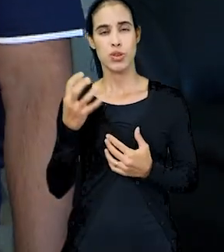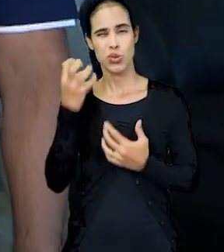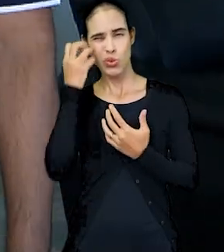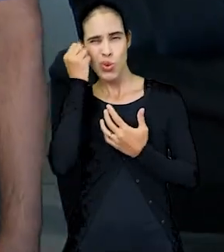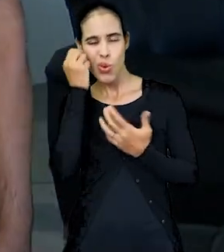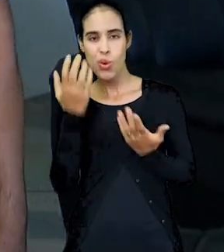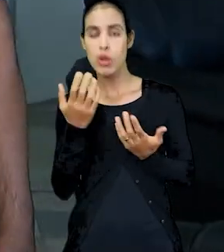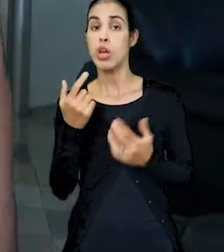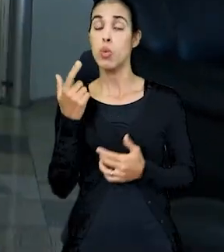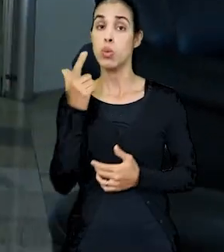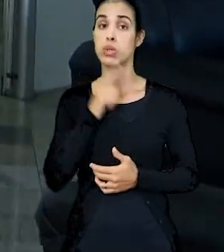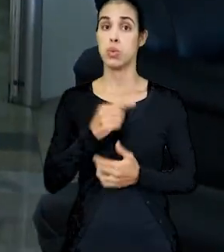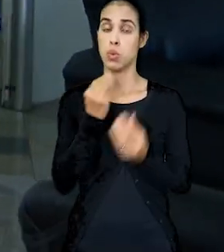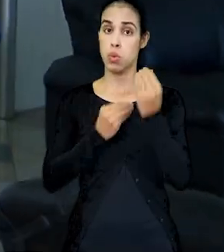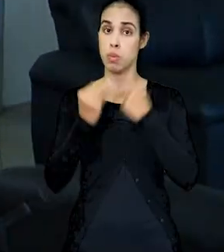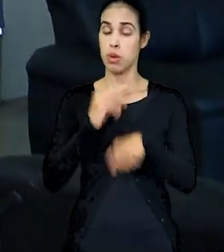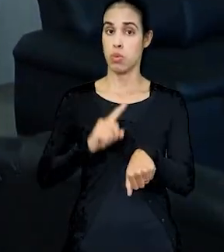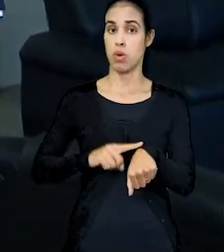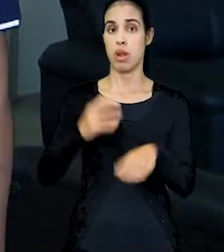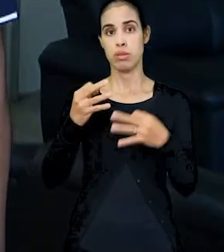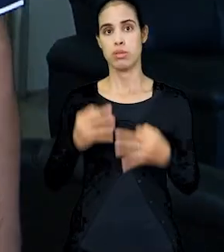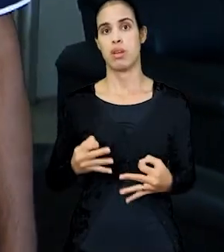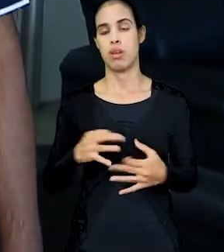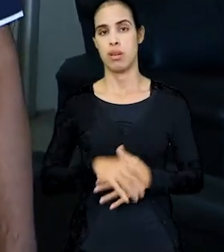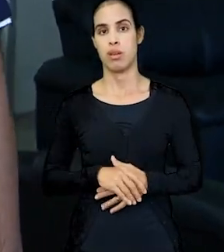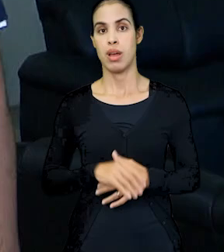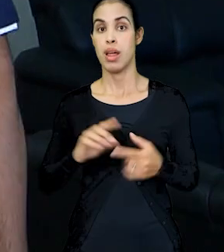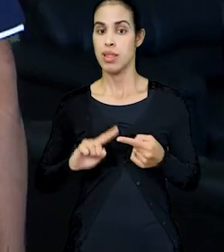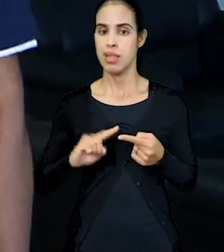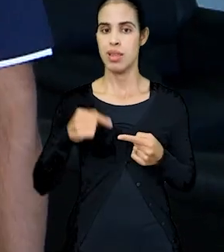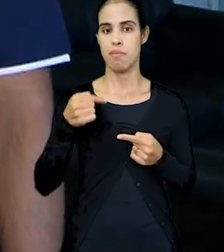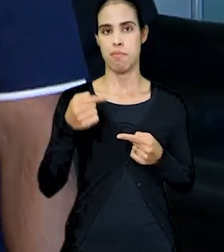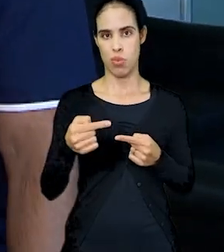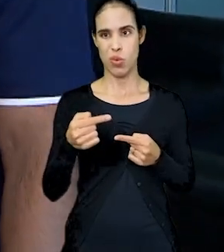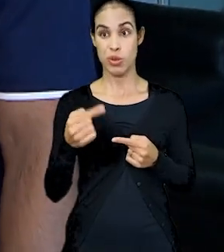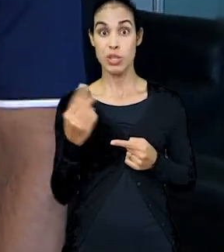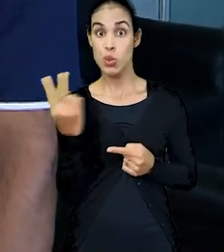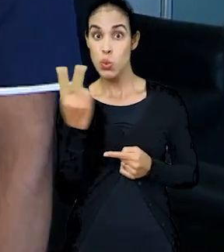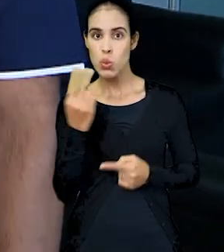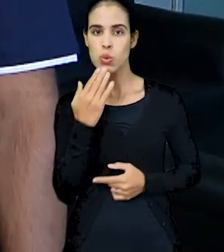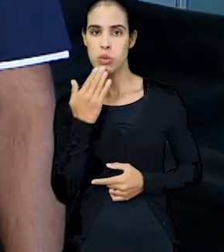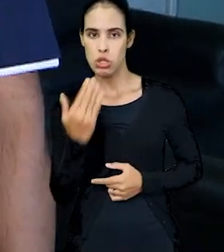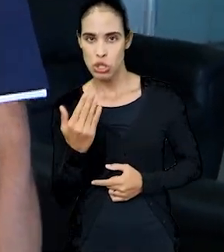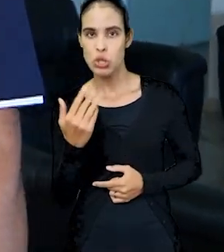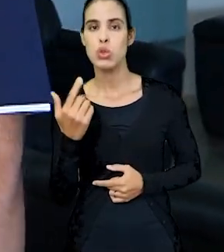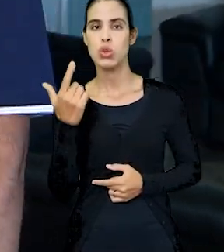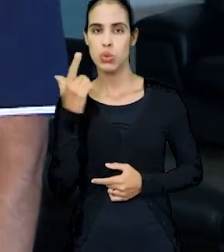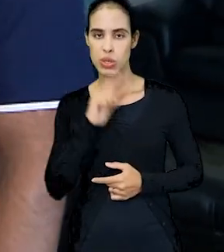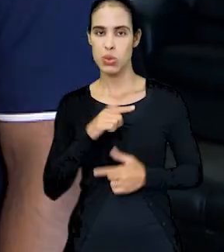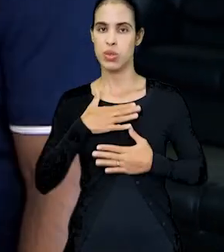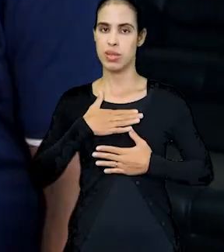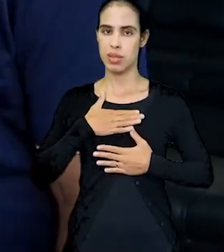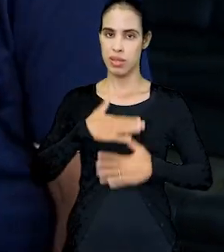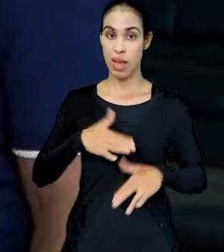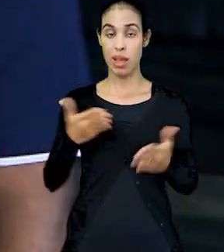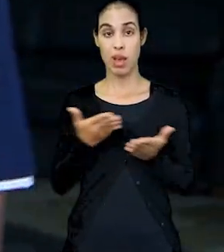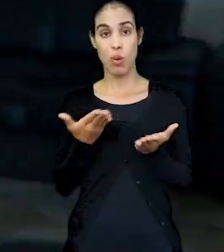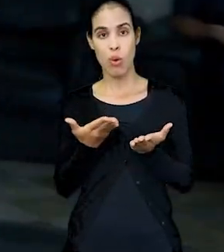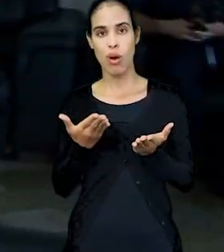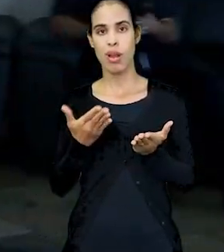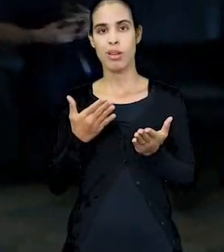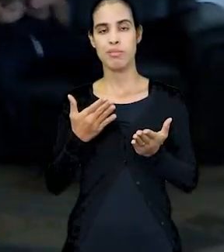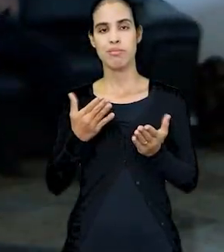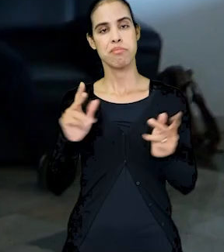nós conseguimos jantar dentro do horário, dentro do esperado, e logo depois da segunda ocorrência nós conseguimos descansar e chegar